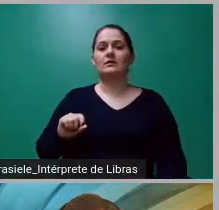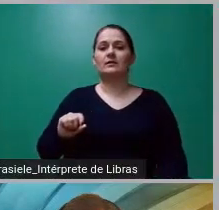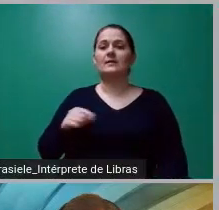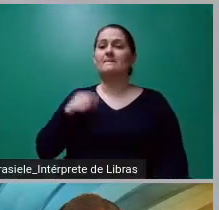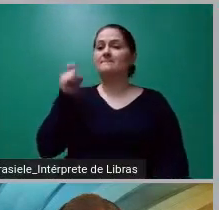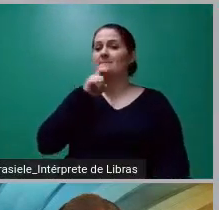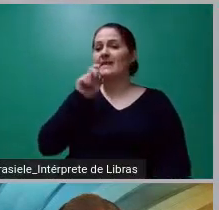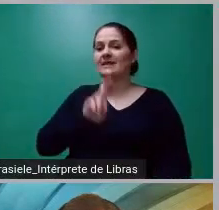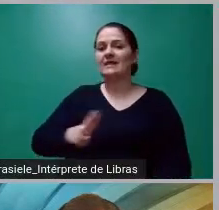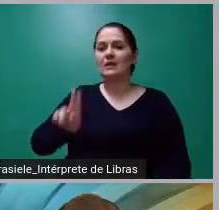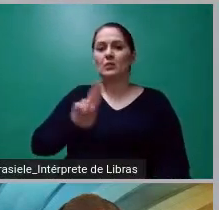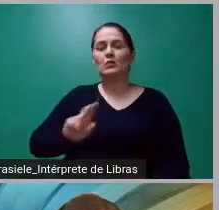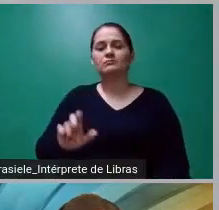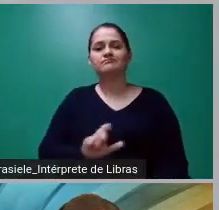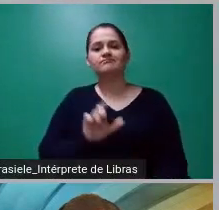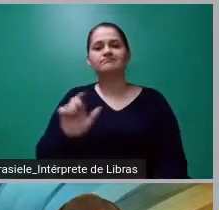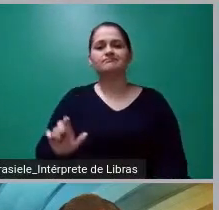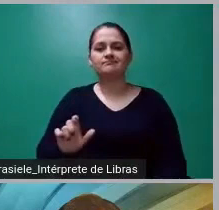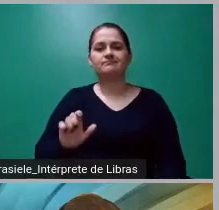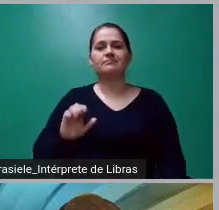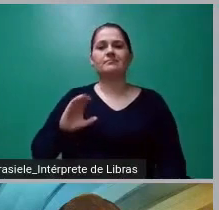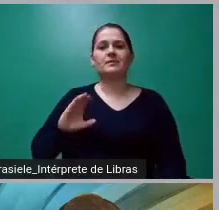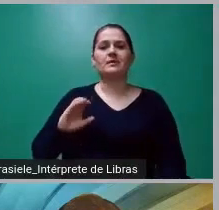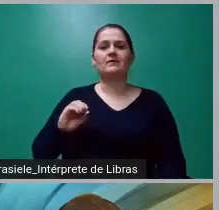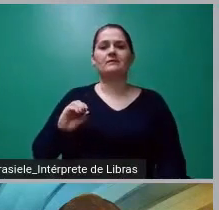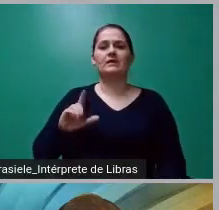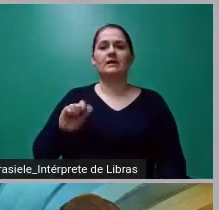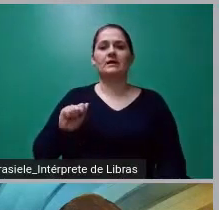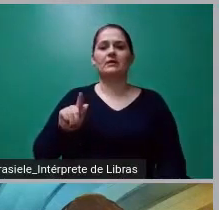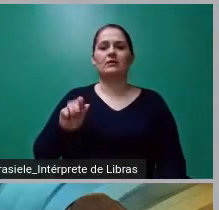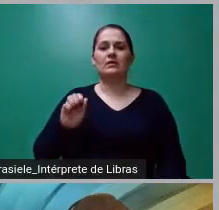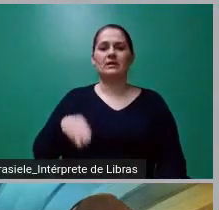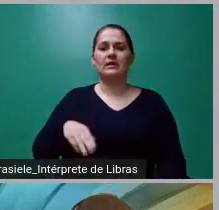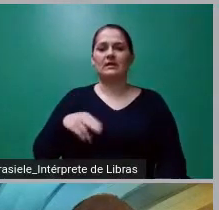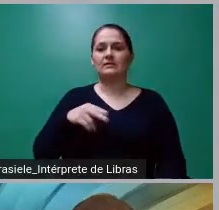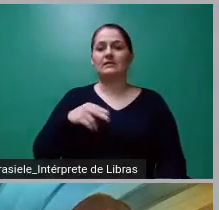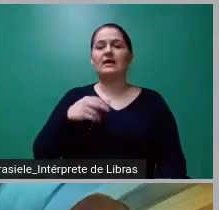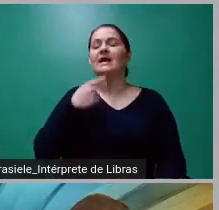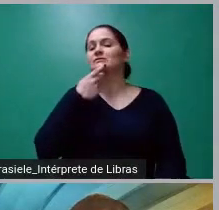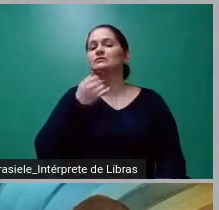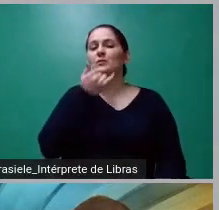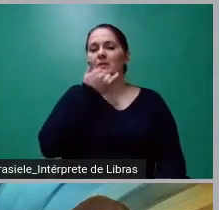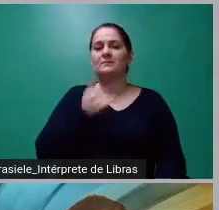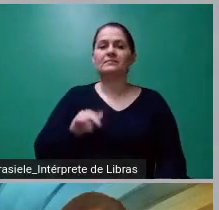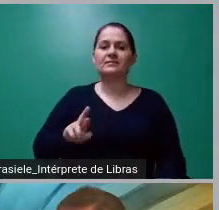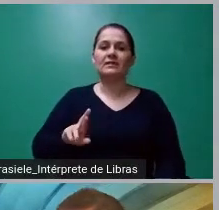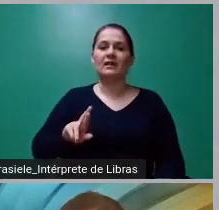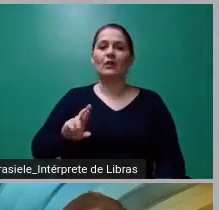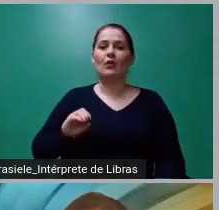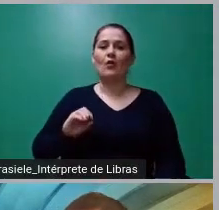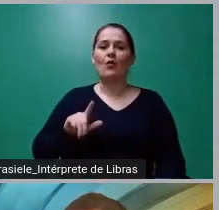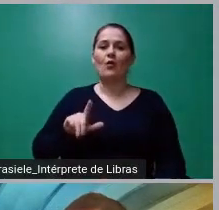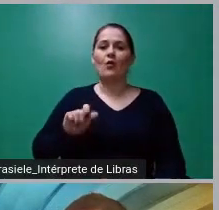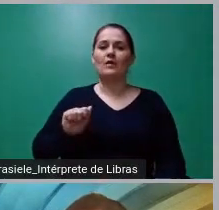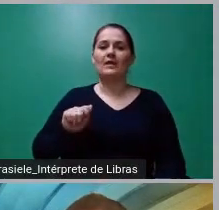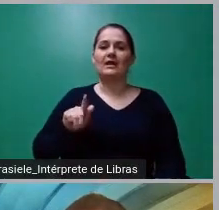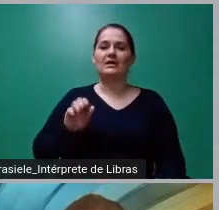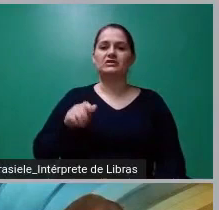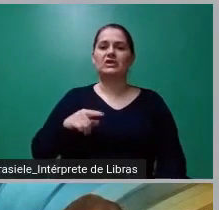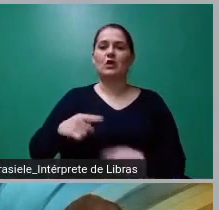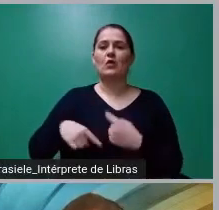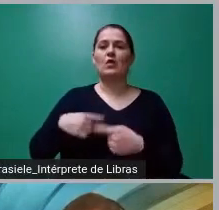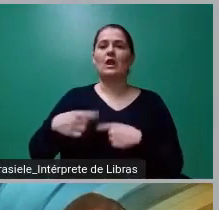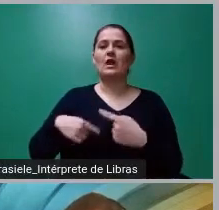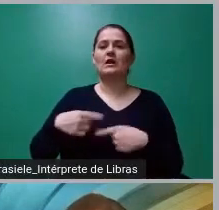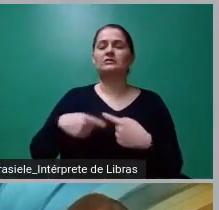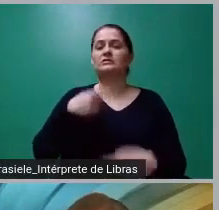Mentem, alegando que a dívida não está sendo paga, está sendo só rolada, o que é uma mentira. Em primeiro lugar, é